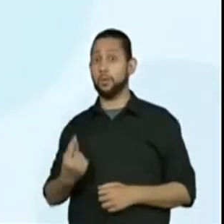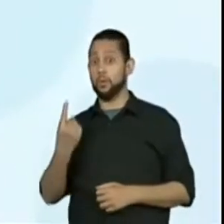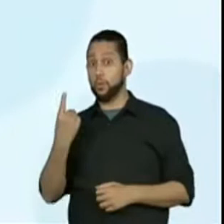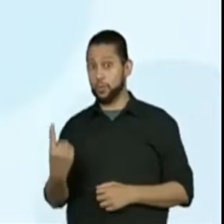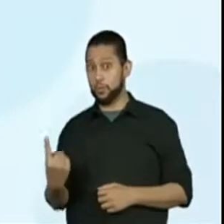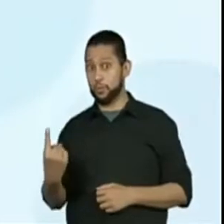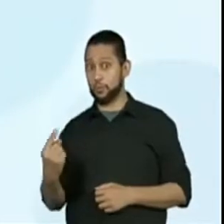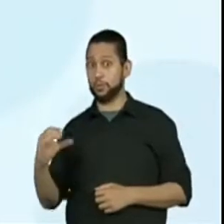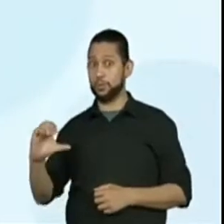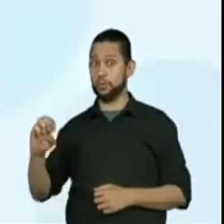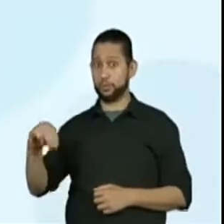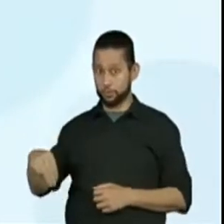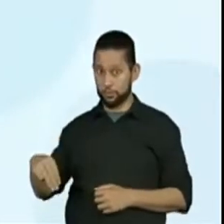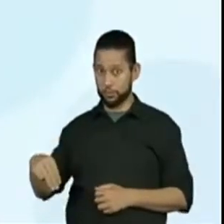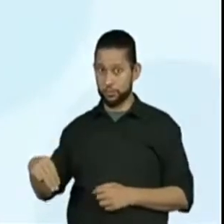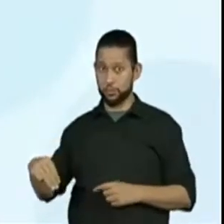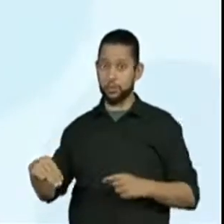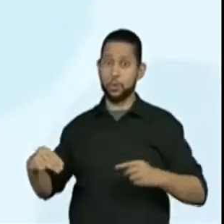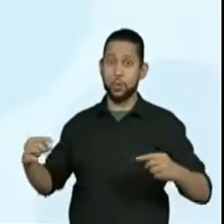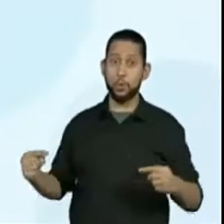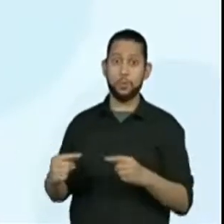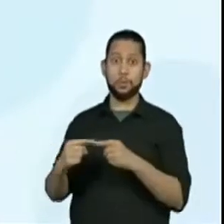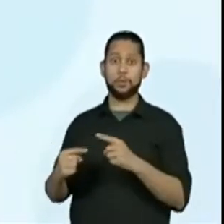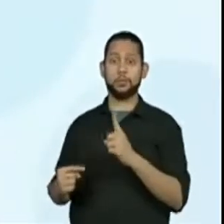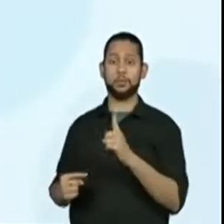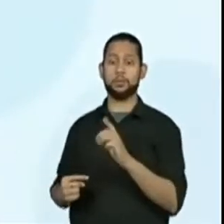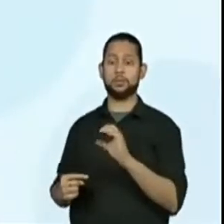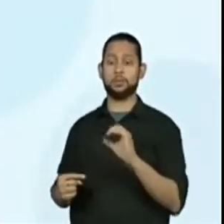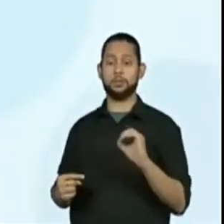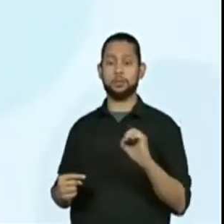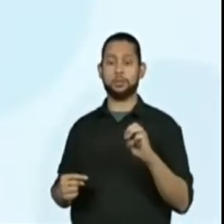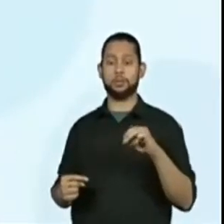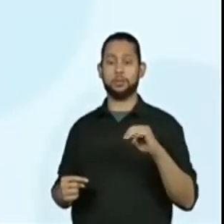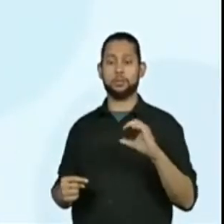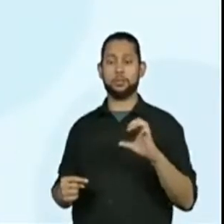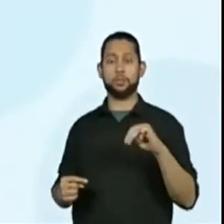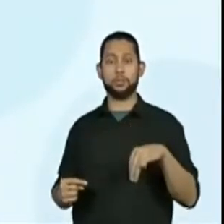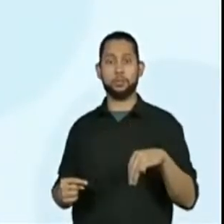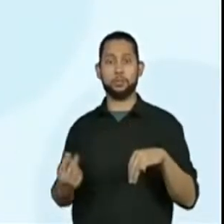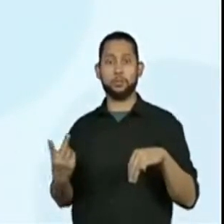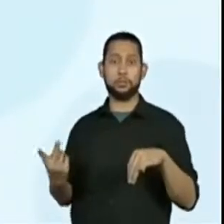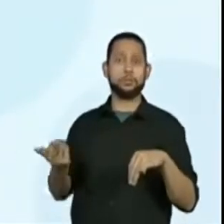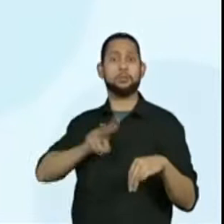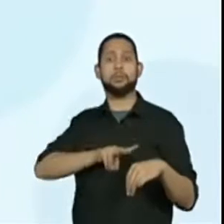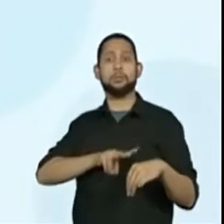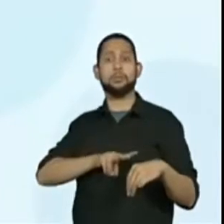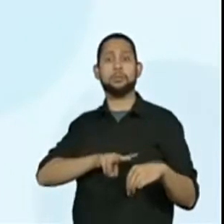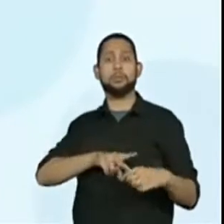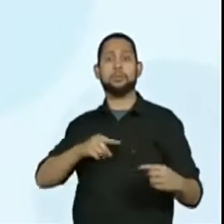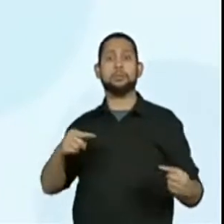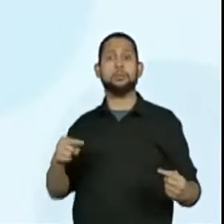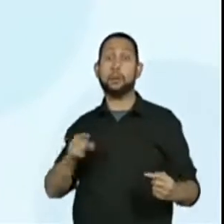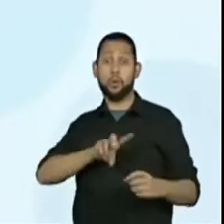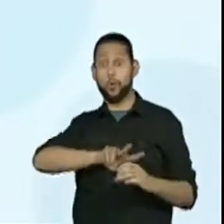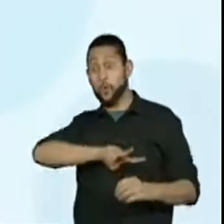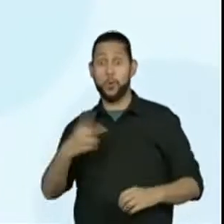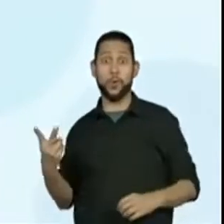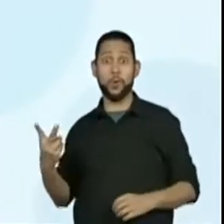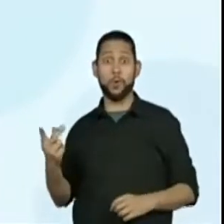de quadradinho equivalem a 100 centímetros da vida real.